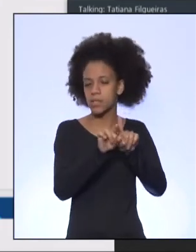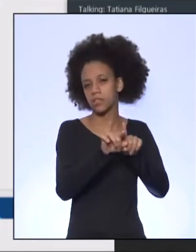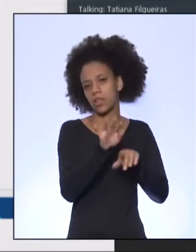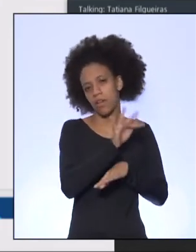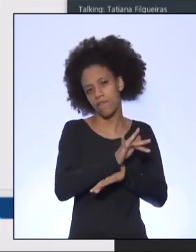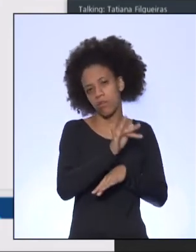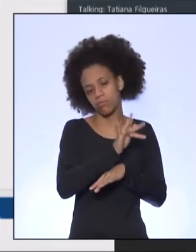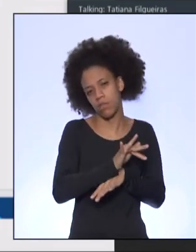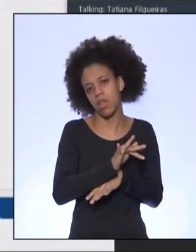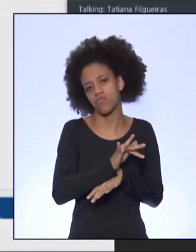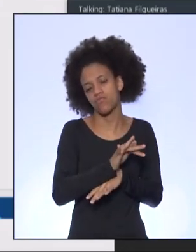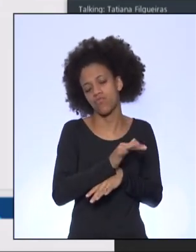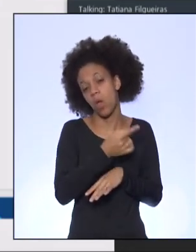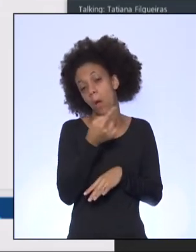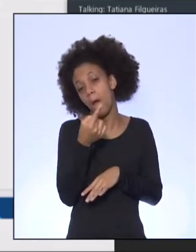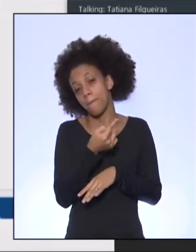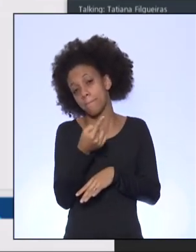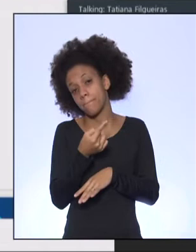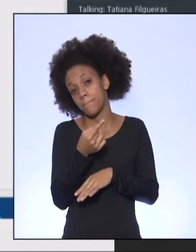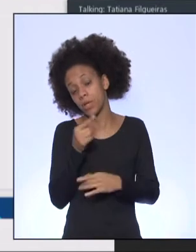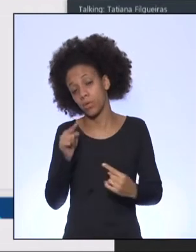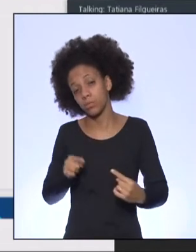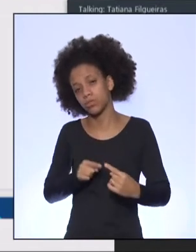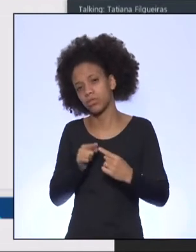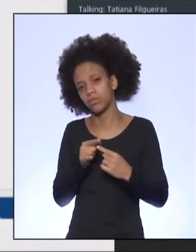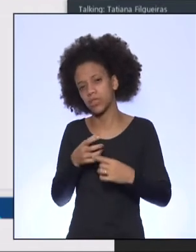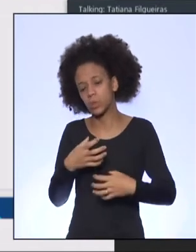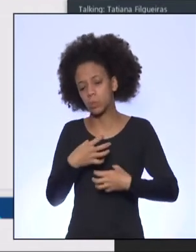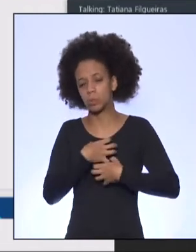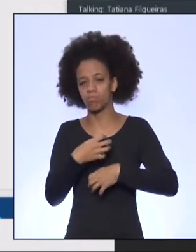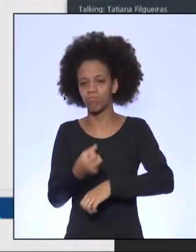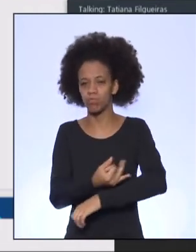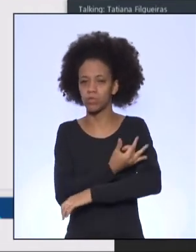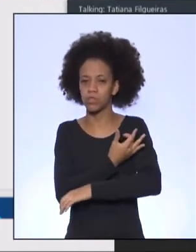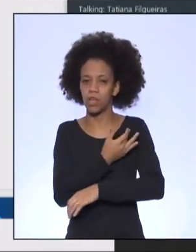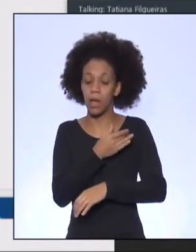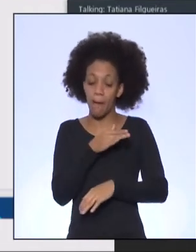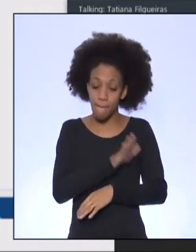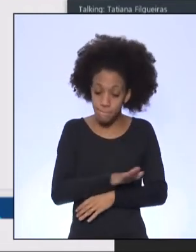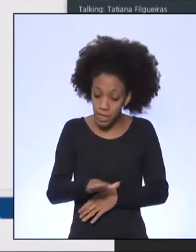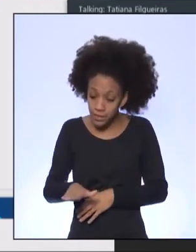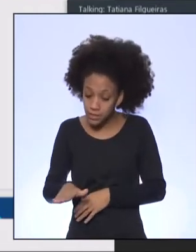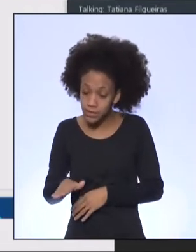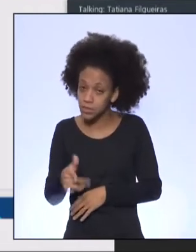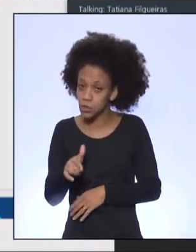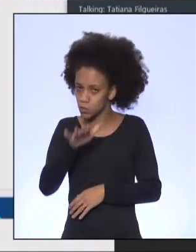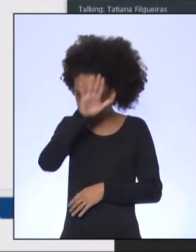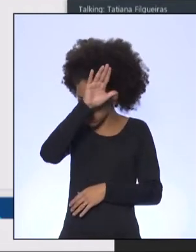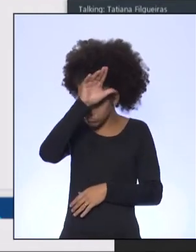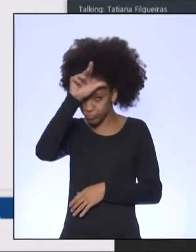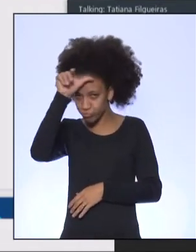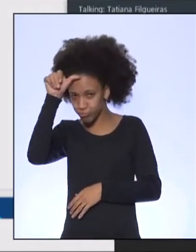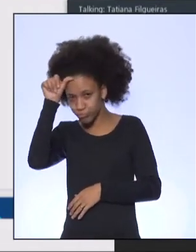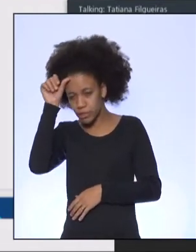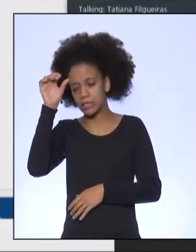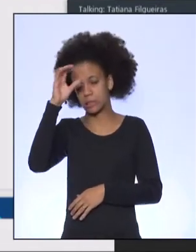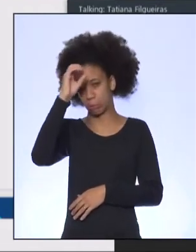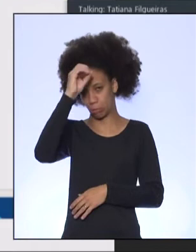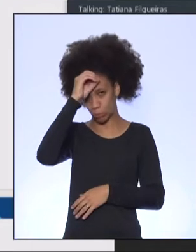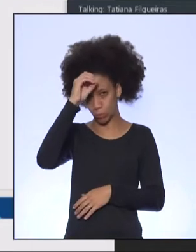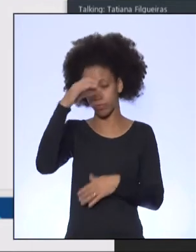vai ser o primeiro instrumento socioemocional para crianças ainda não alfabetizadas. A gente está fazendo isso em parceria com o município de